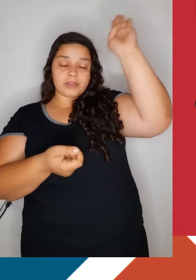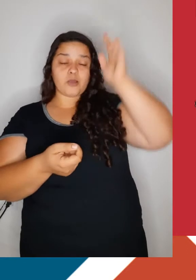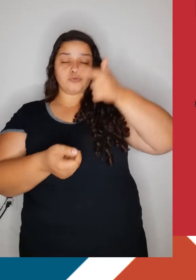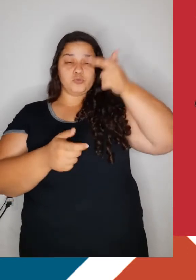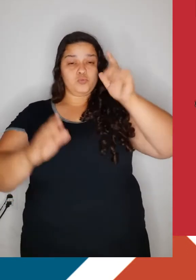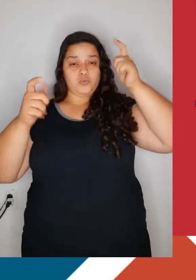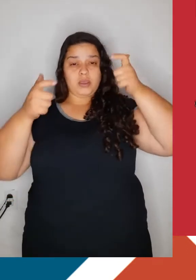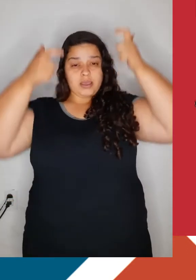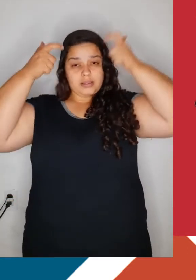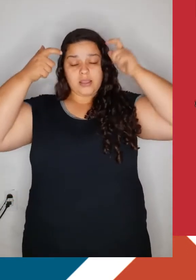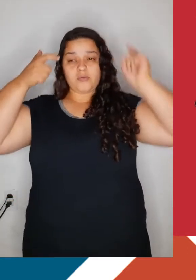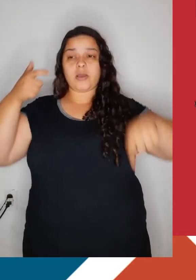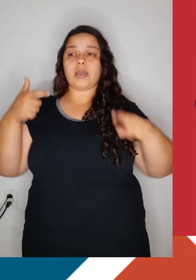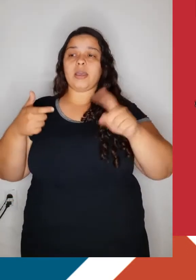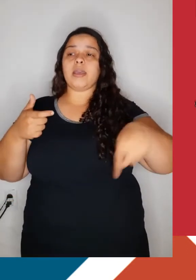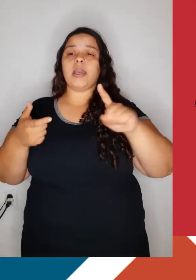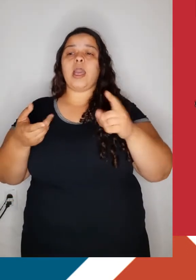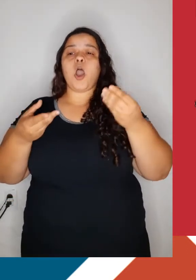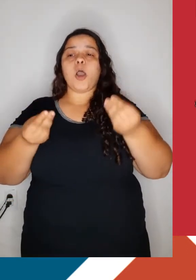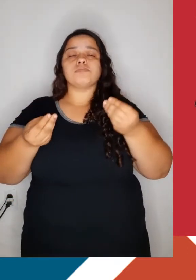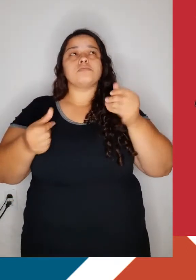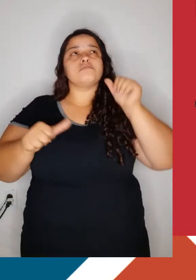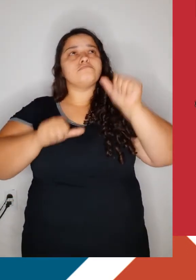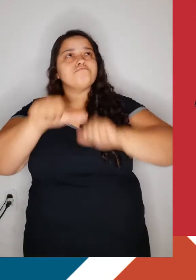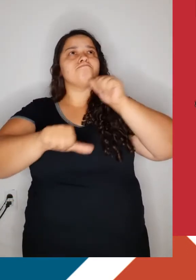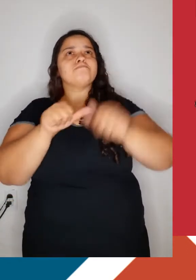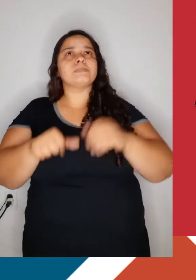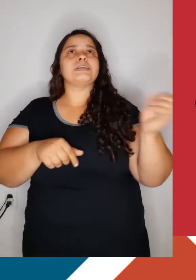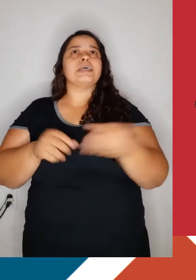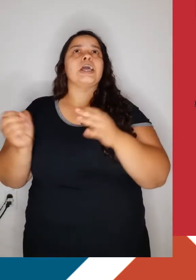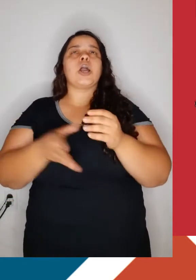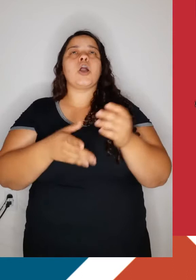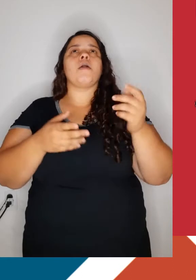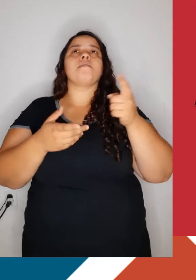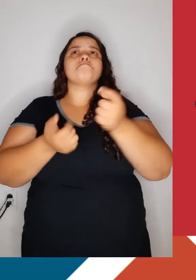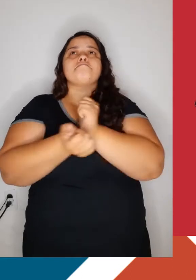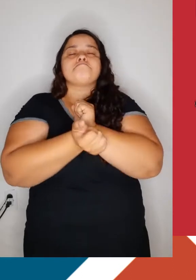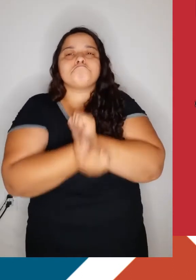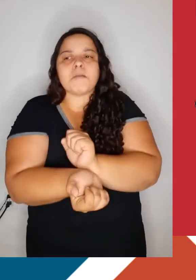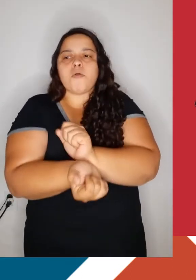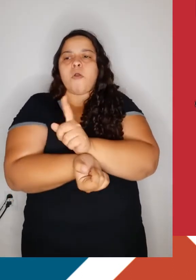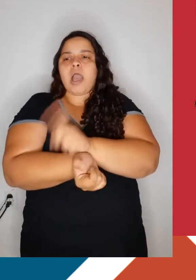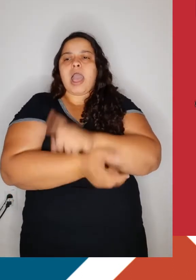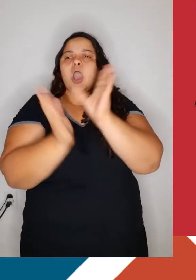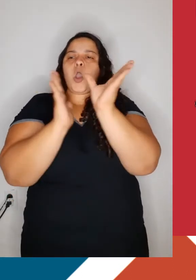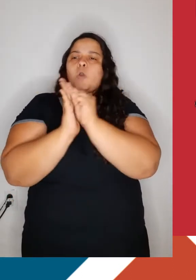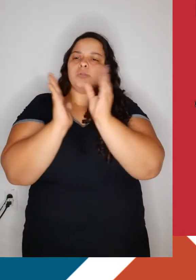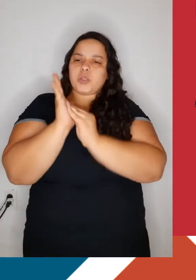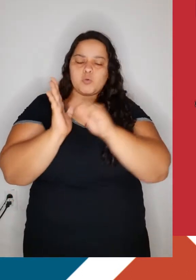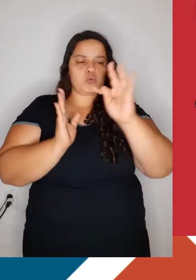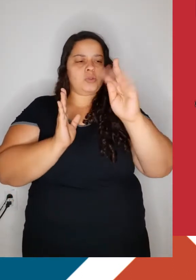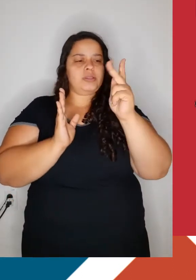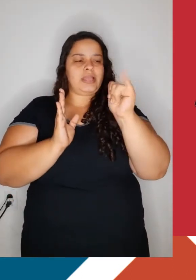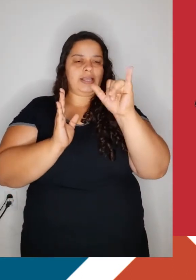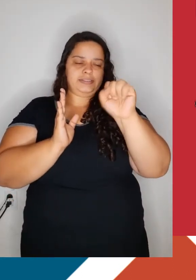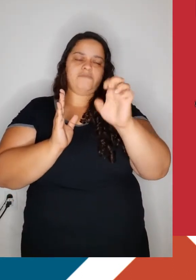manutenção do segundo reinado vai ser o aprimoramento do uso da mão de obra escrava. E esse conteúdo